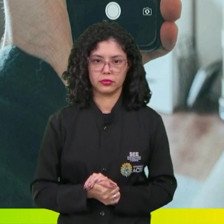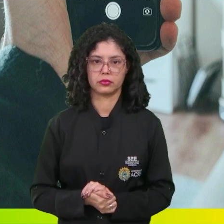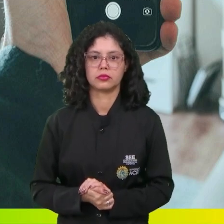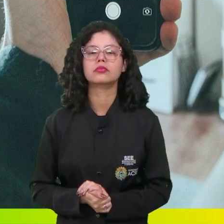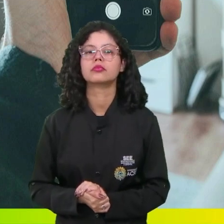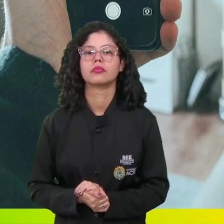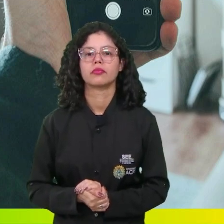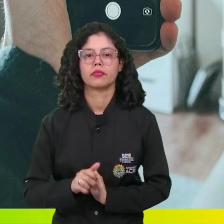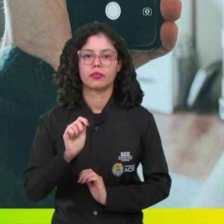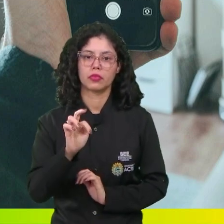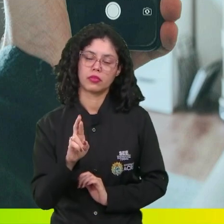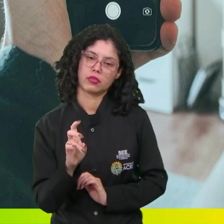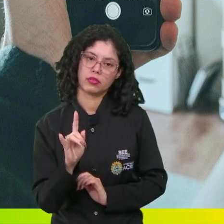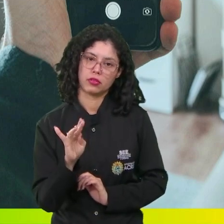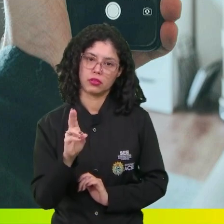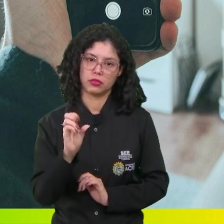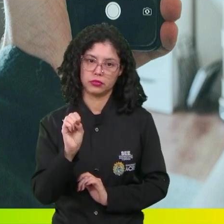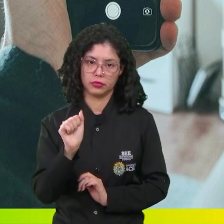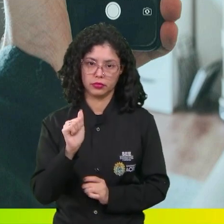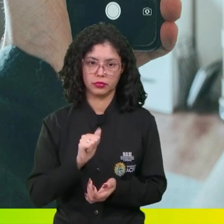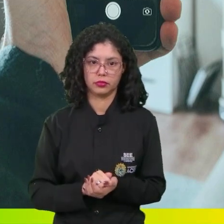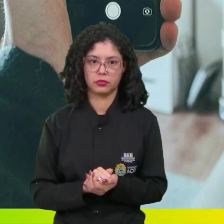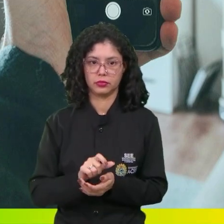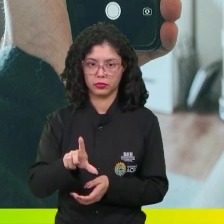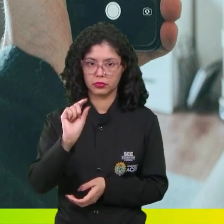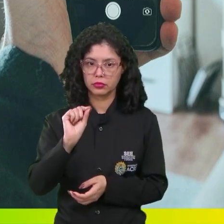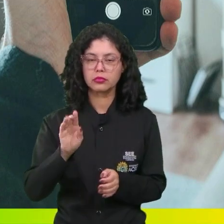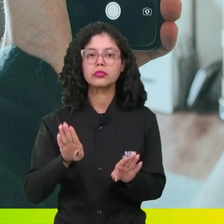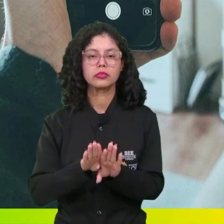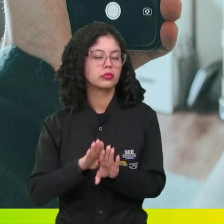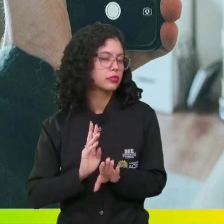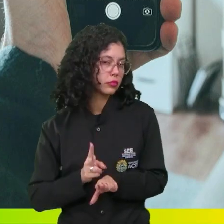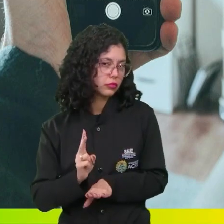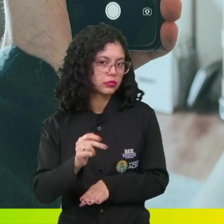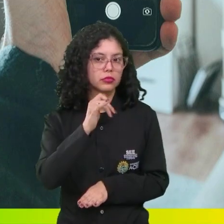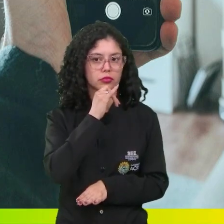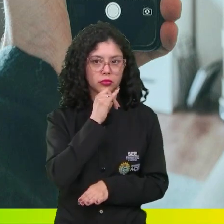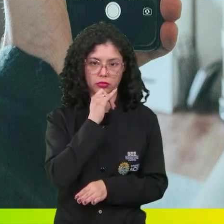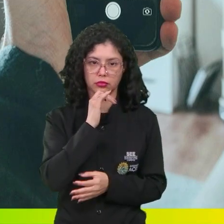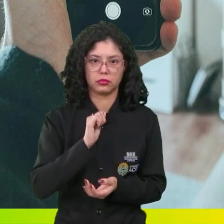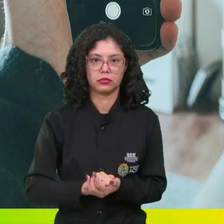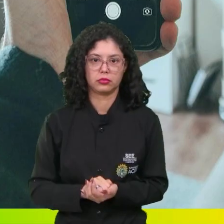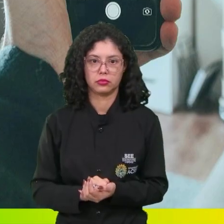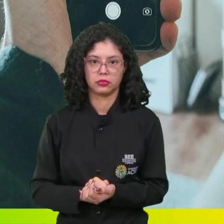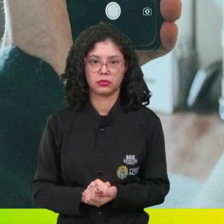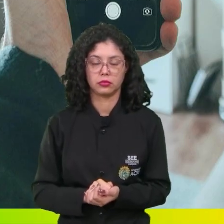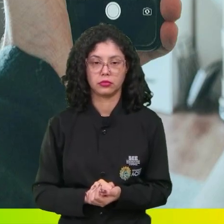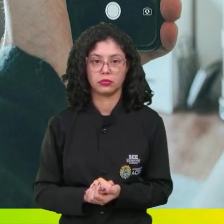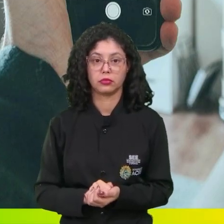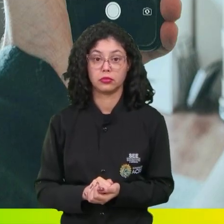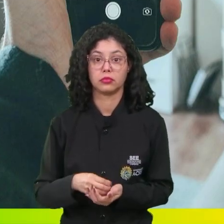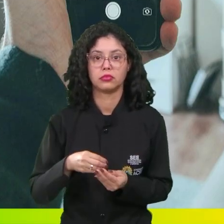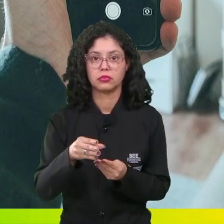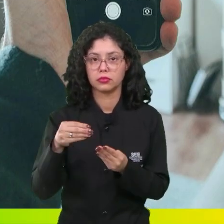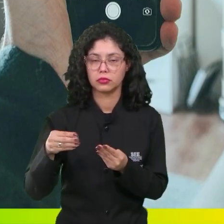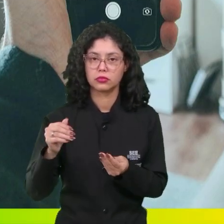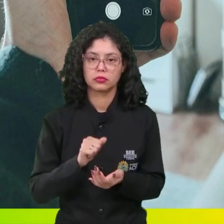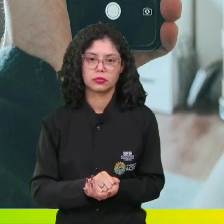os algoritmos, ao priorizarem o engajamento, por exemplo, sai distribuindo